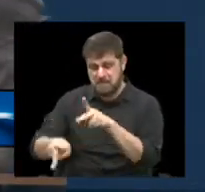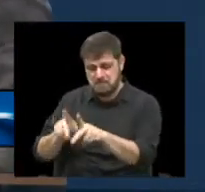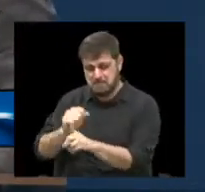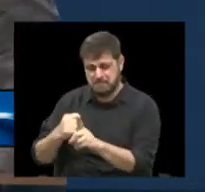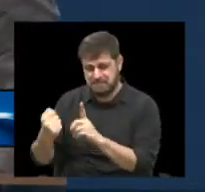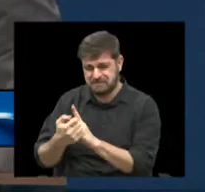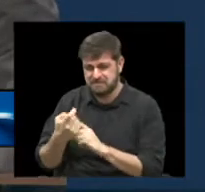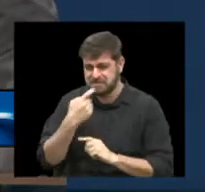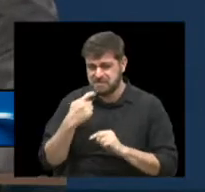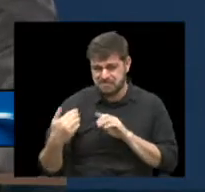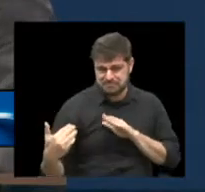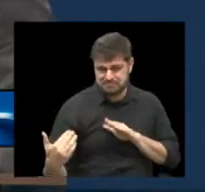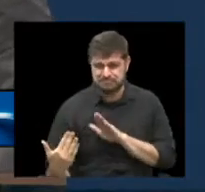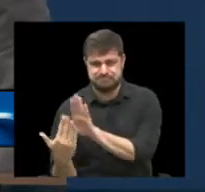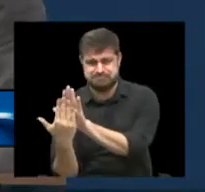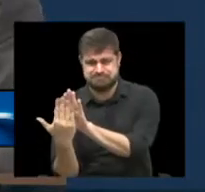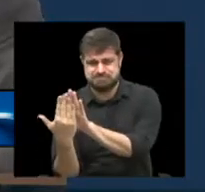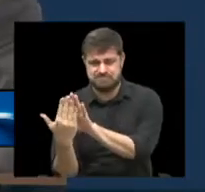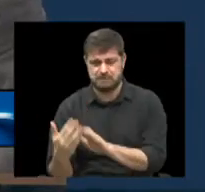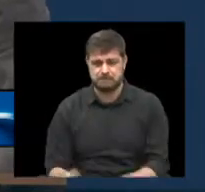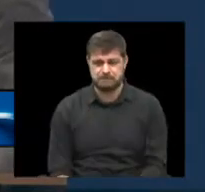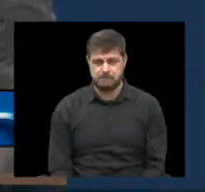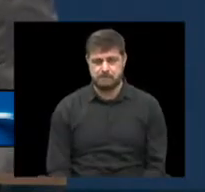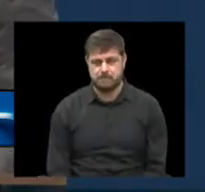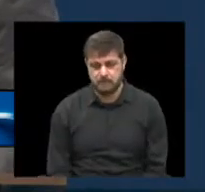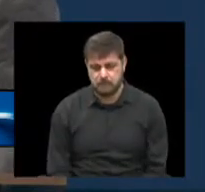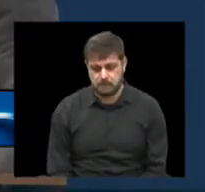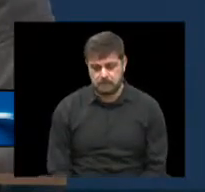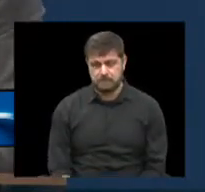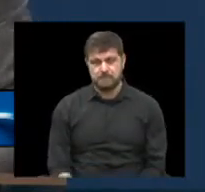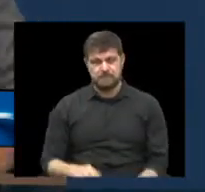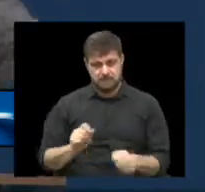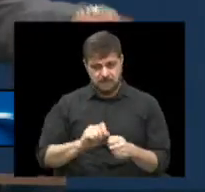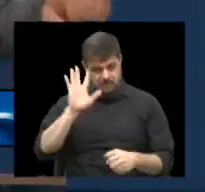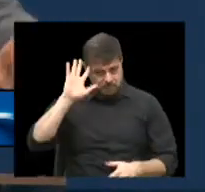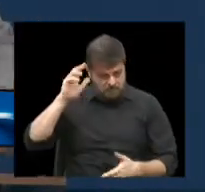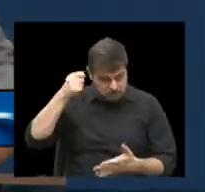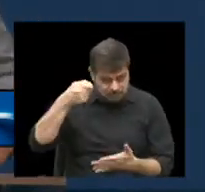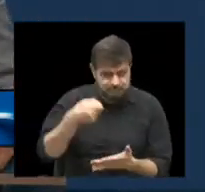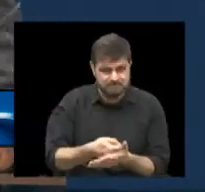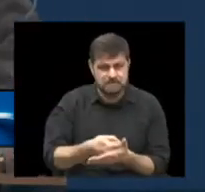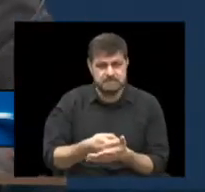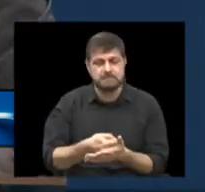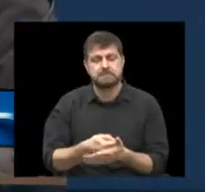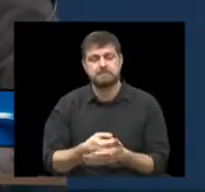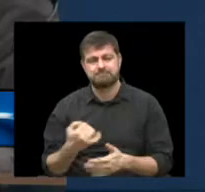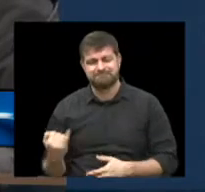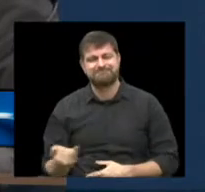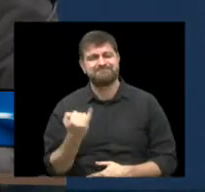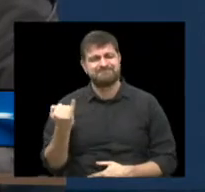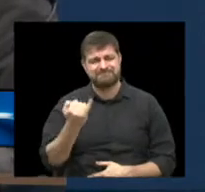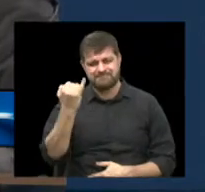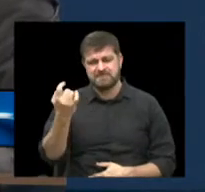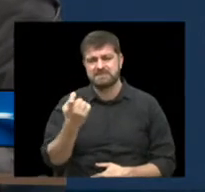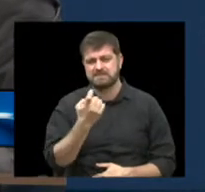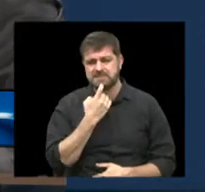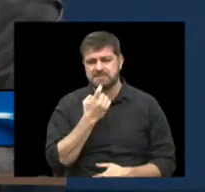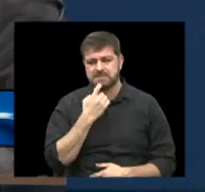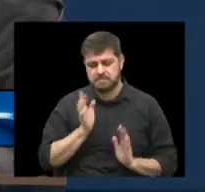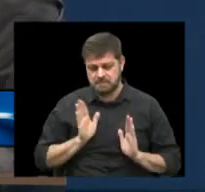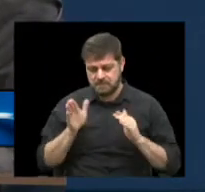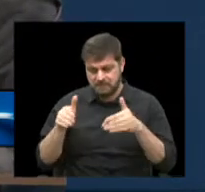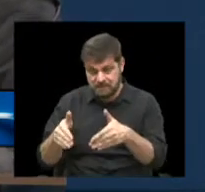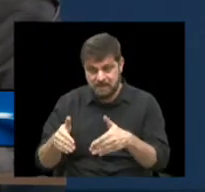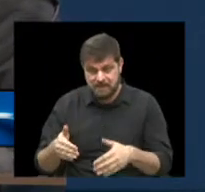pública, que não afronte a Justiça, mas que tome uma decisão que seja importante para a cidade. Porque eu tenho muito